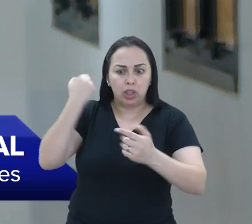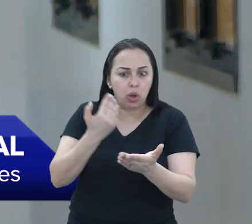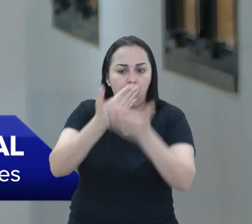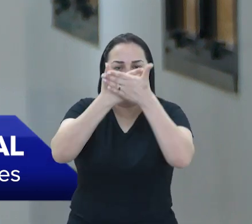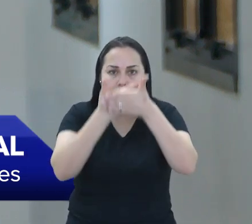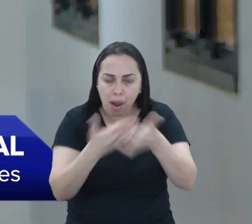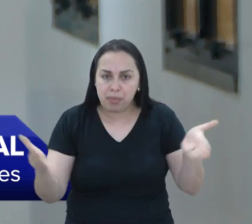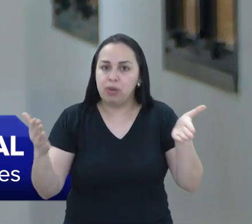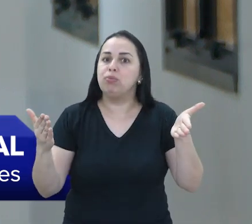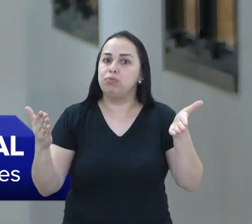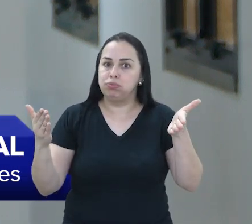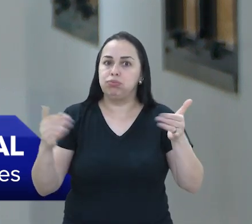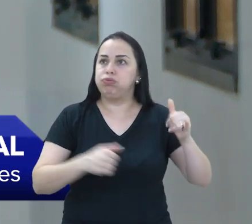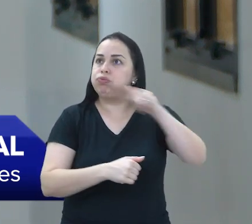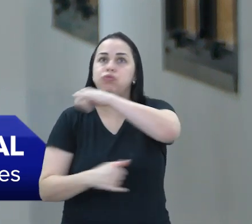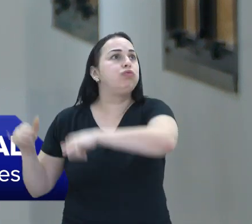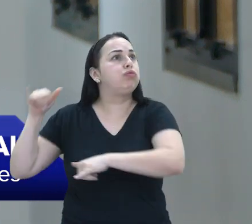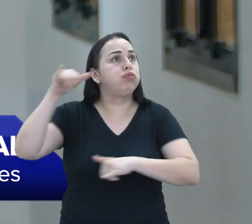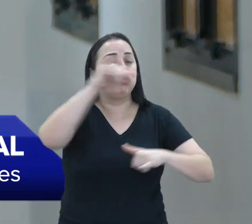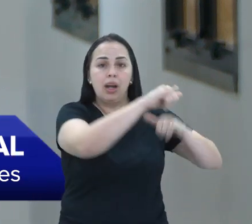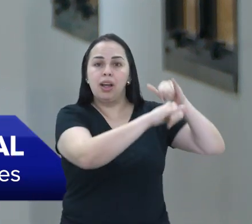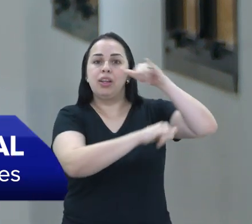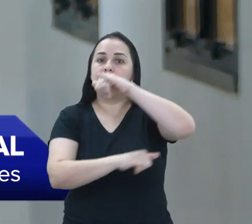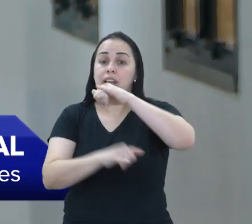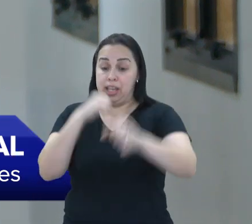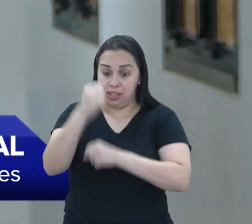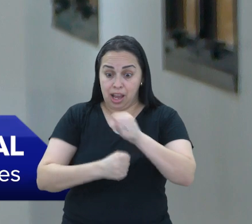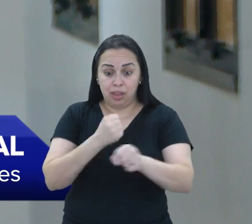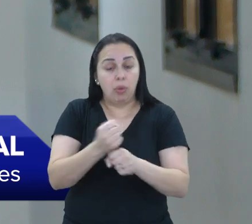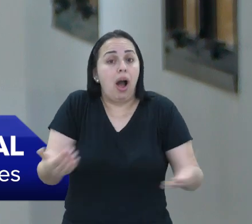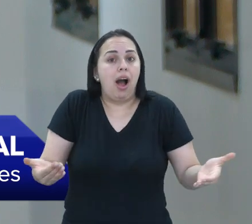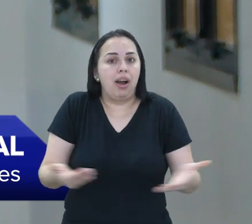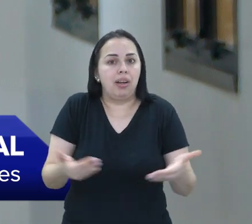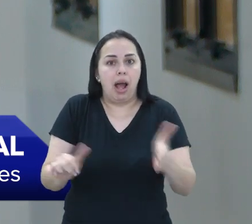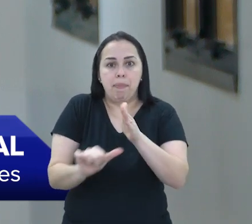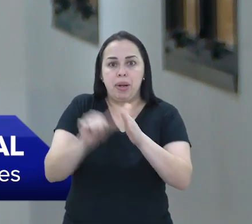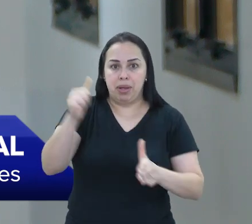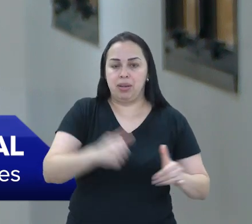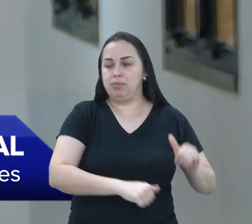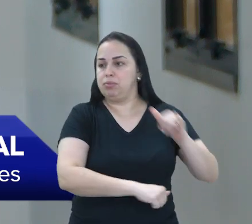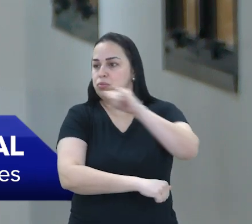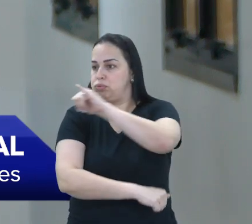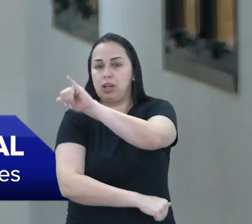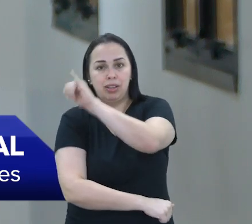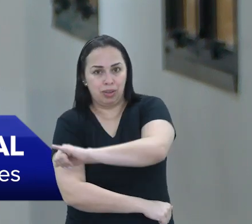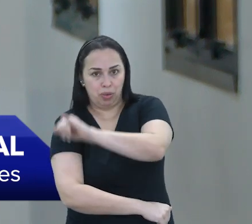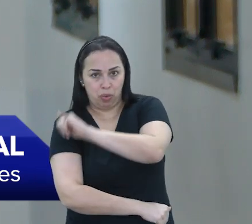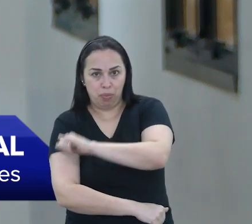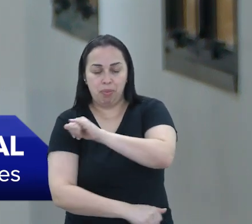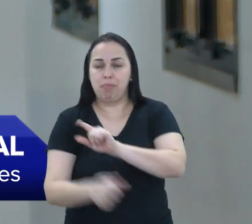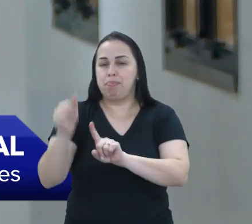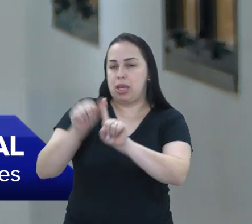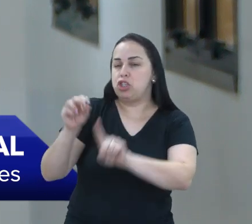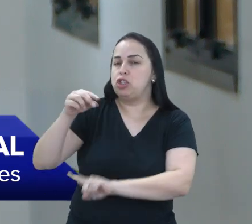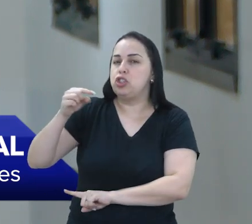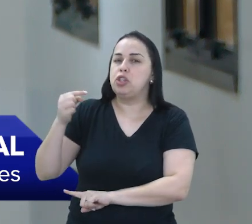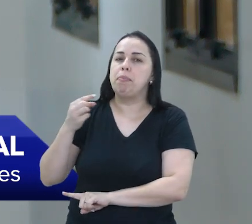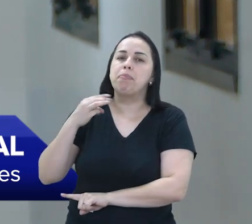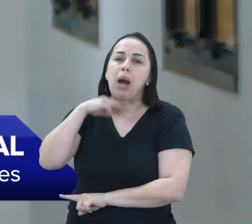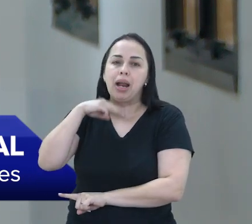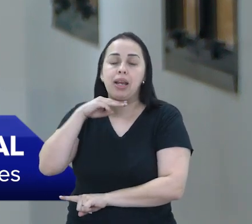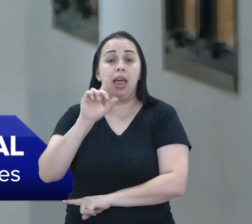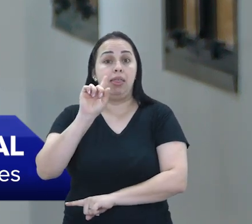São José dos Campos retomou a operação de voos com passageiros nesse ano. A primeira foi a rota com o Rio de Janeiro, que começou em